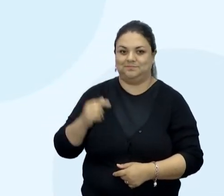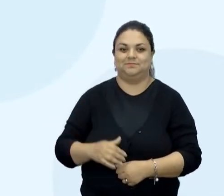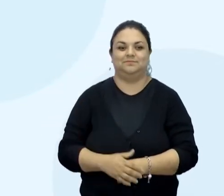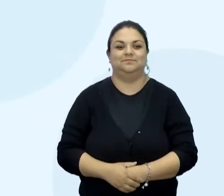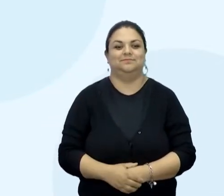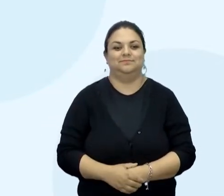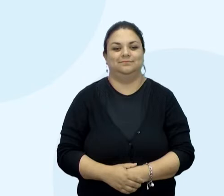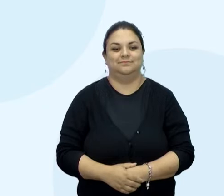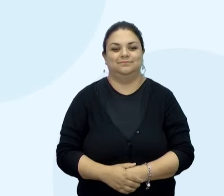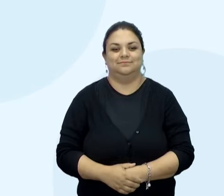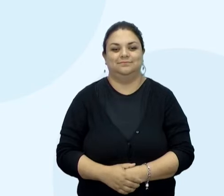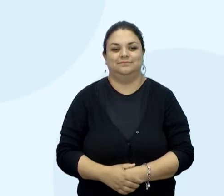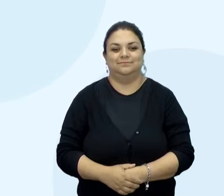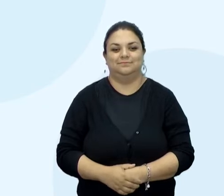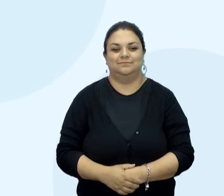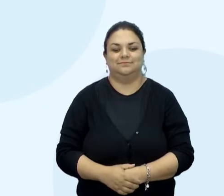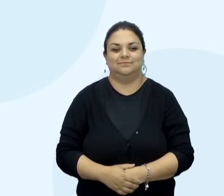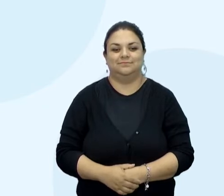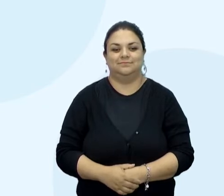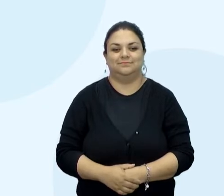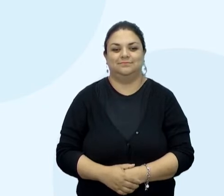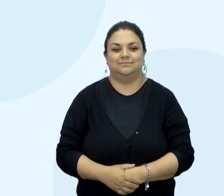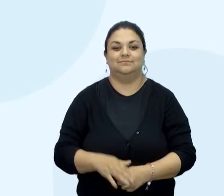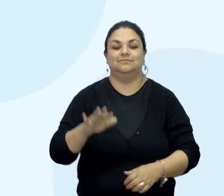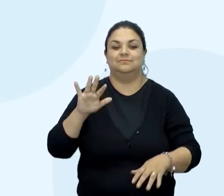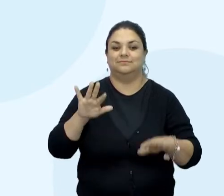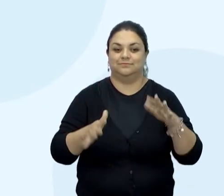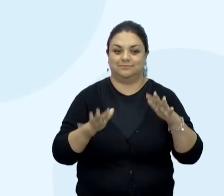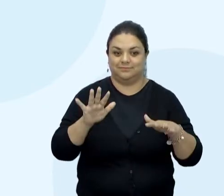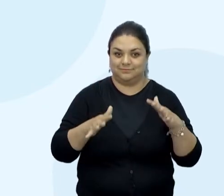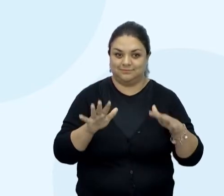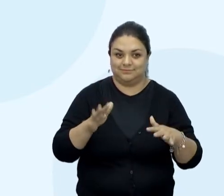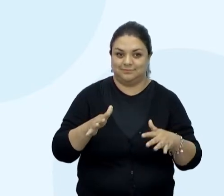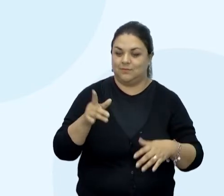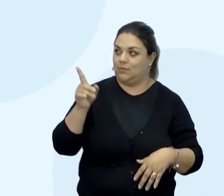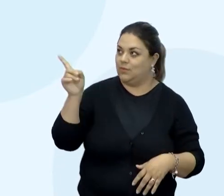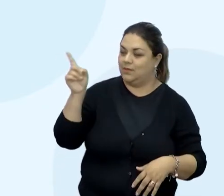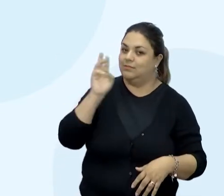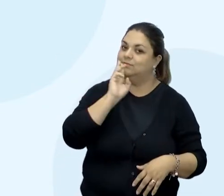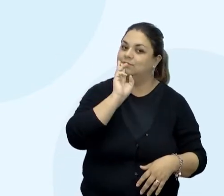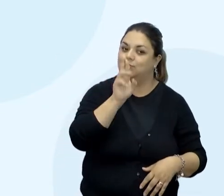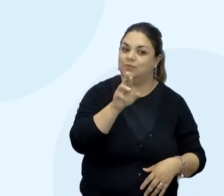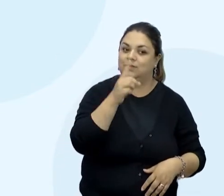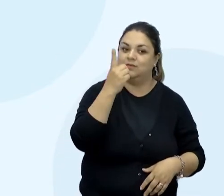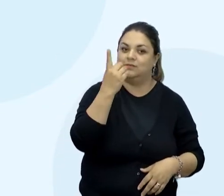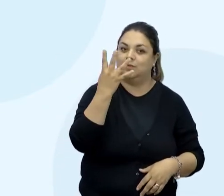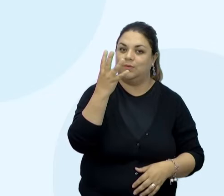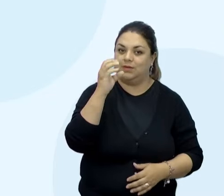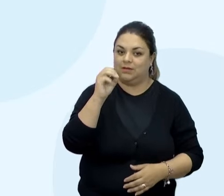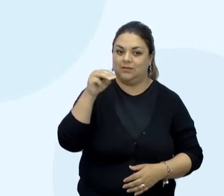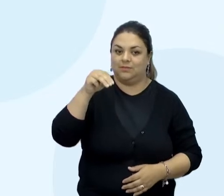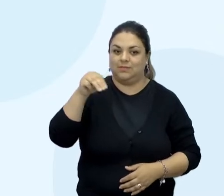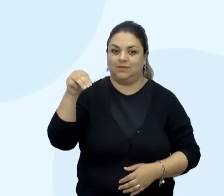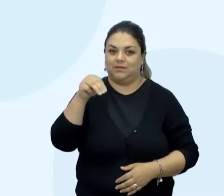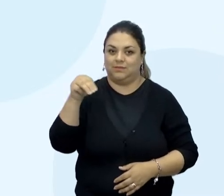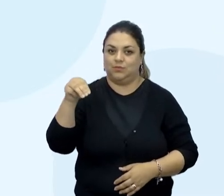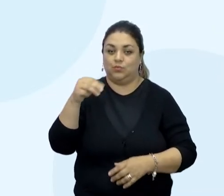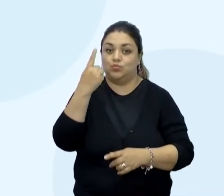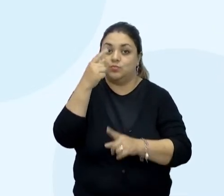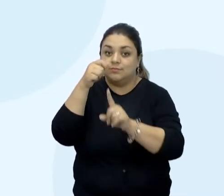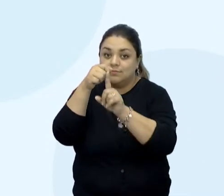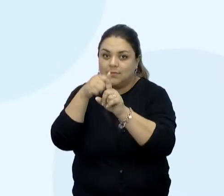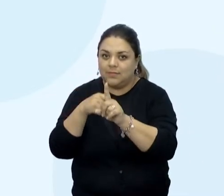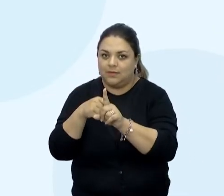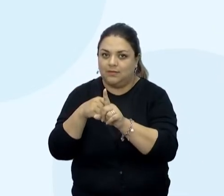eu chego à conclusão que em média choveu 140 milímetros por mês. E aí agora que eu